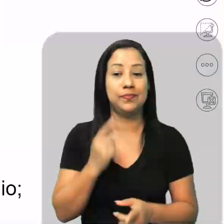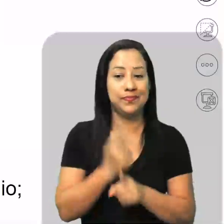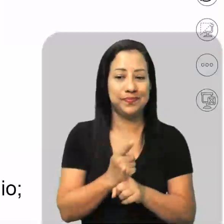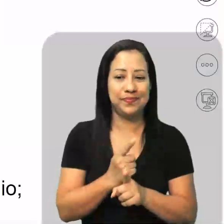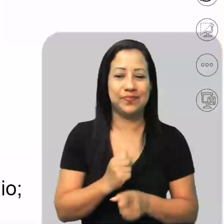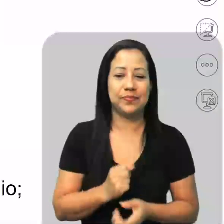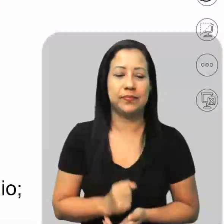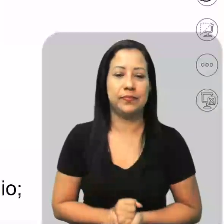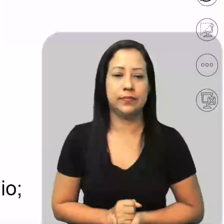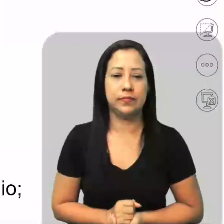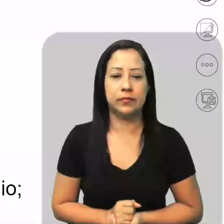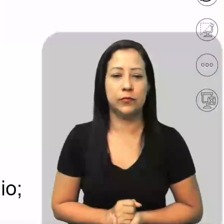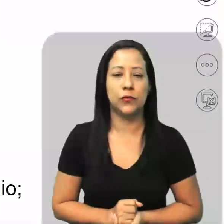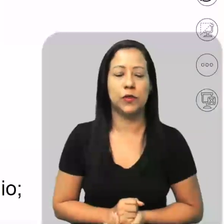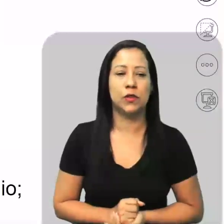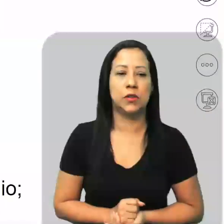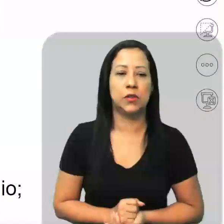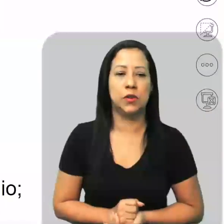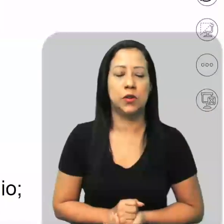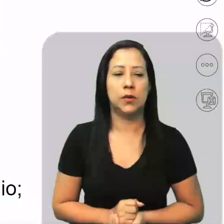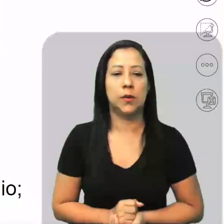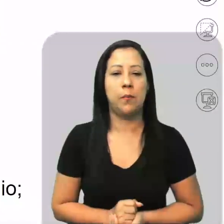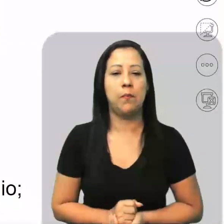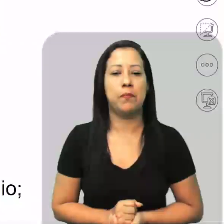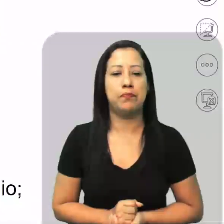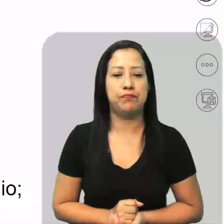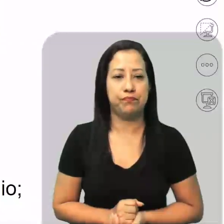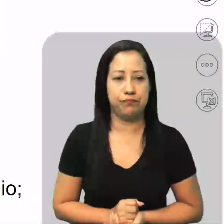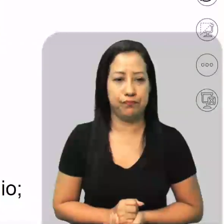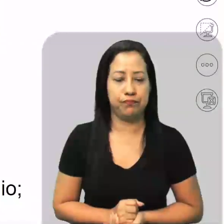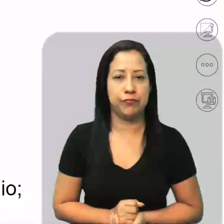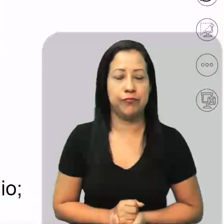Isenção da figura feminina no mercado de trabalho. Tá?